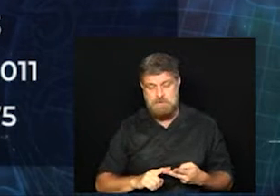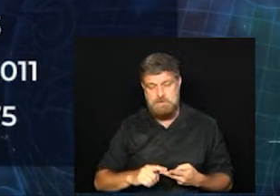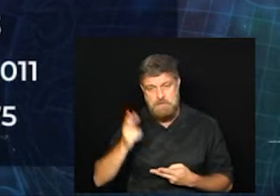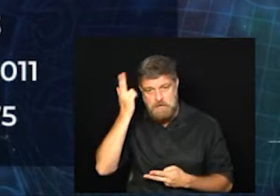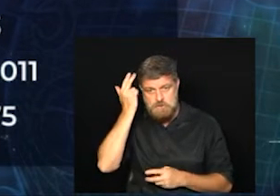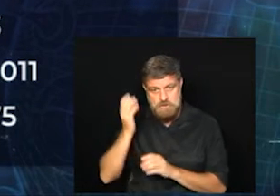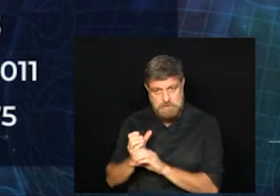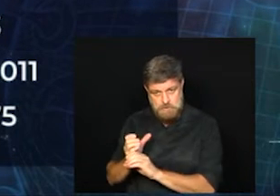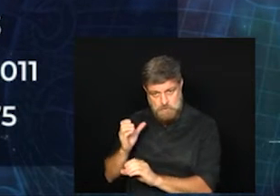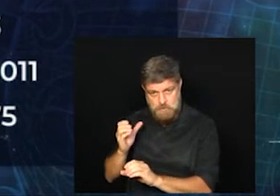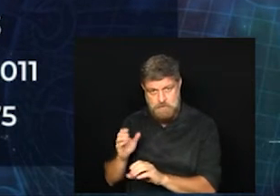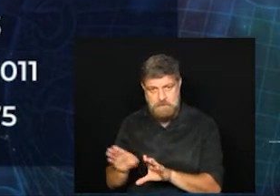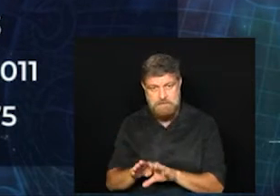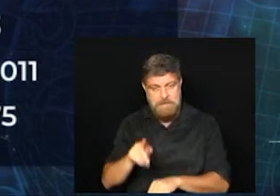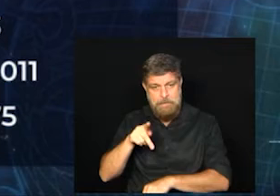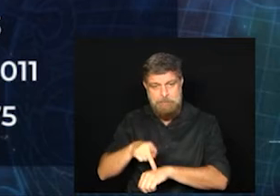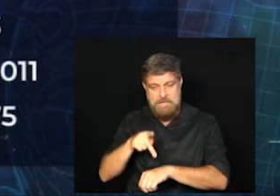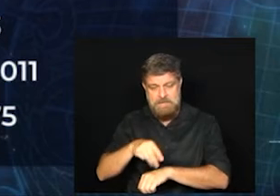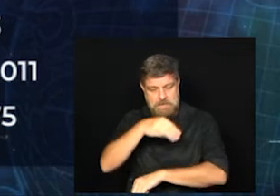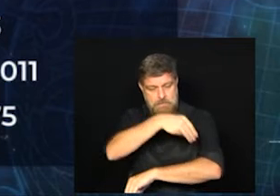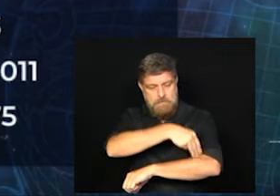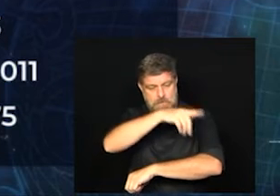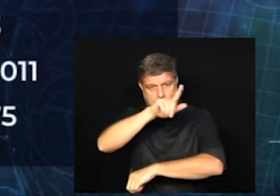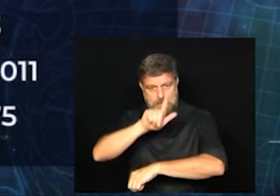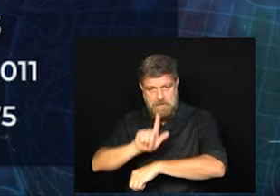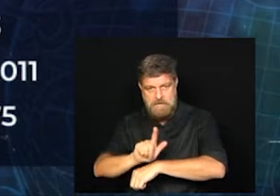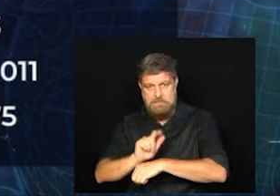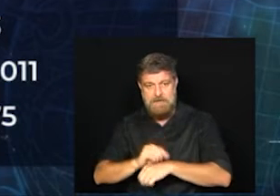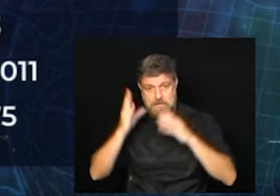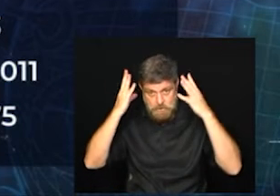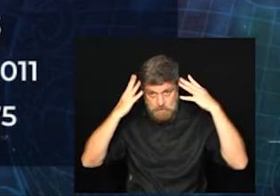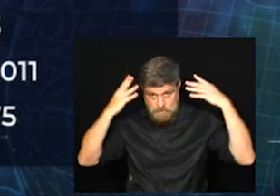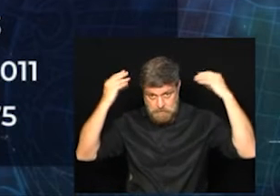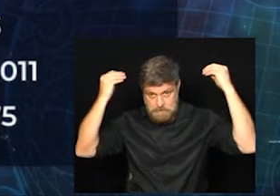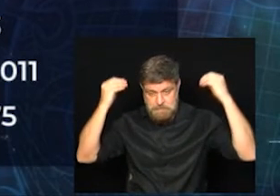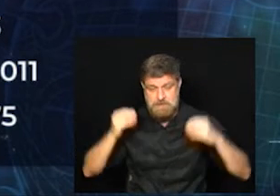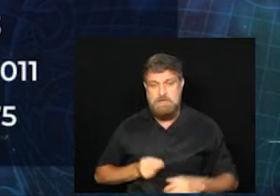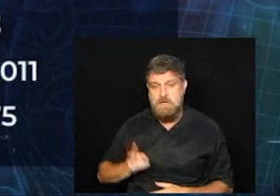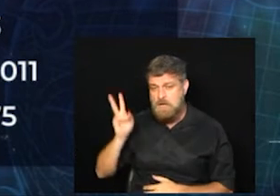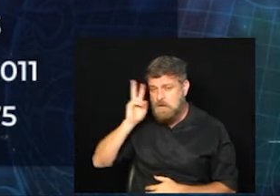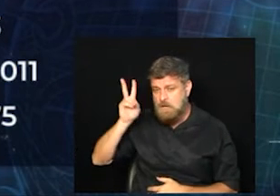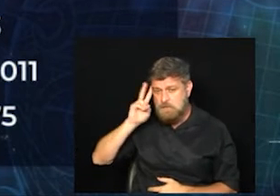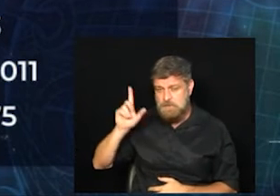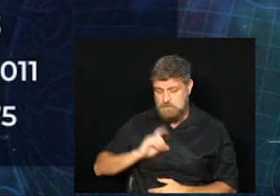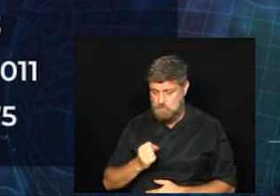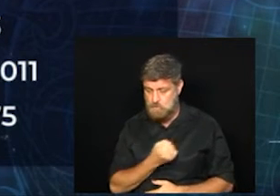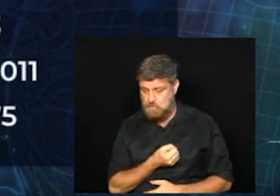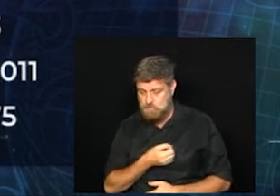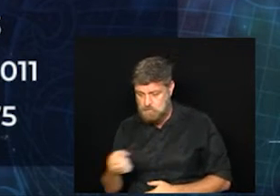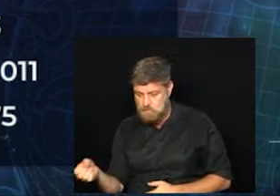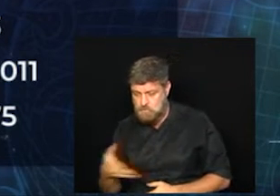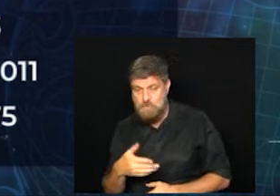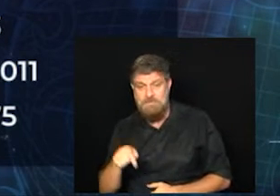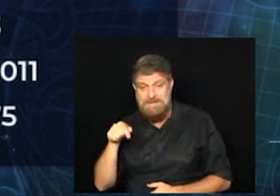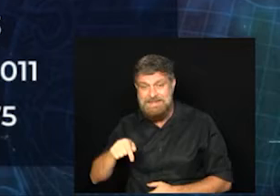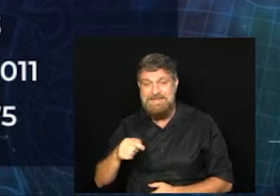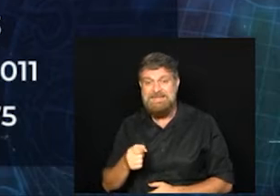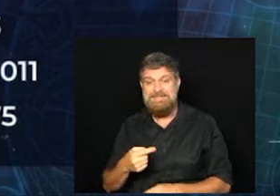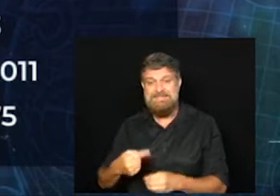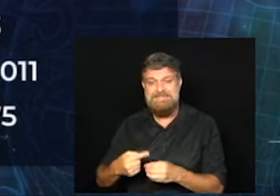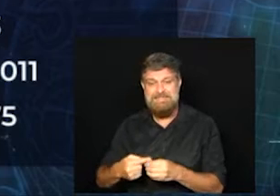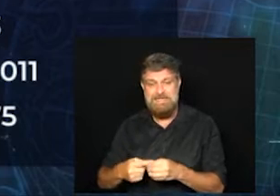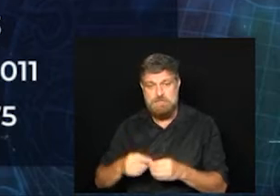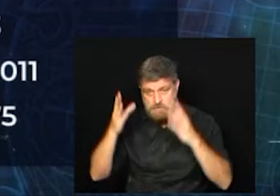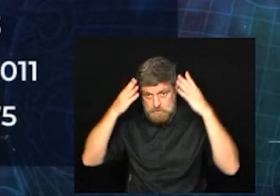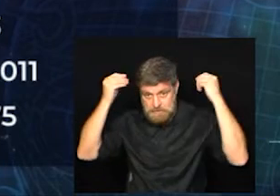Engenheiro Coelho, Pedreira, Morungaba e Olambra. Lembrando que a última atualização da cidade de Olambra é do dia